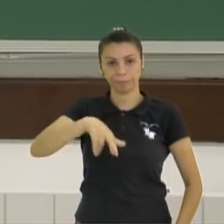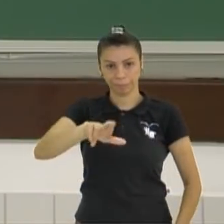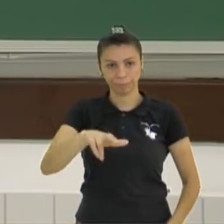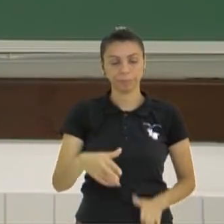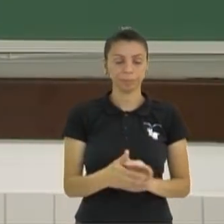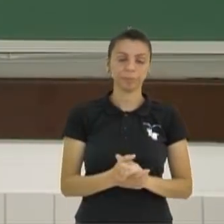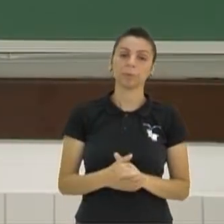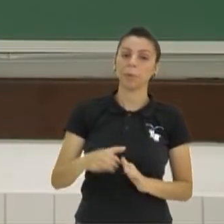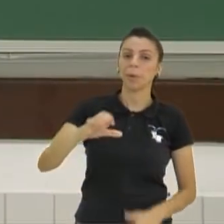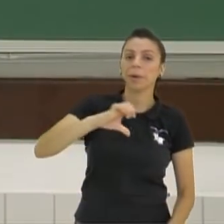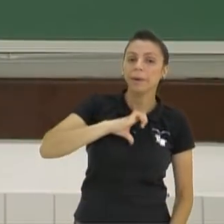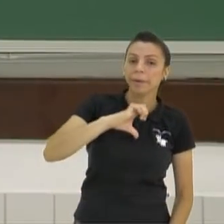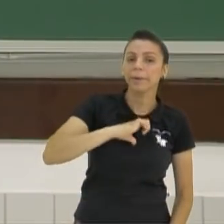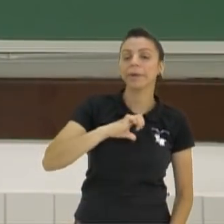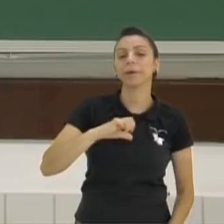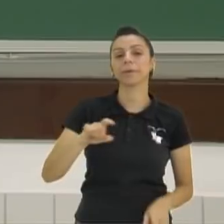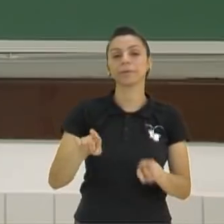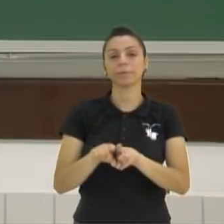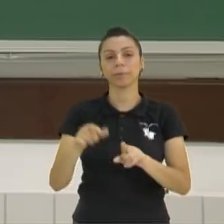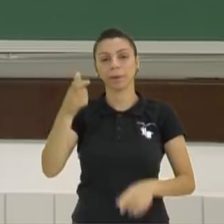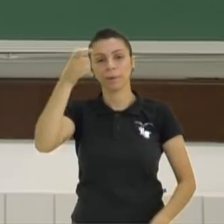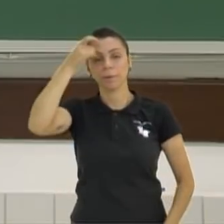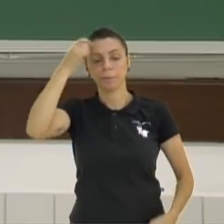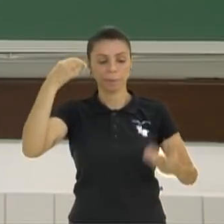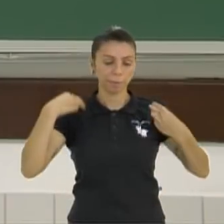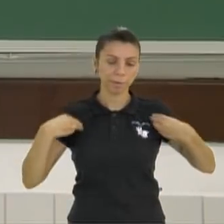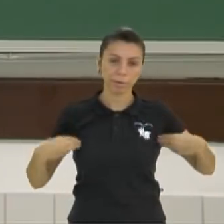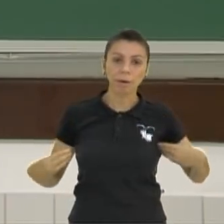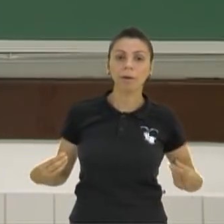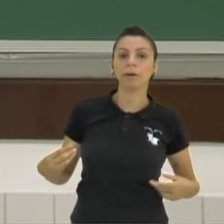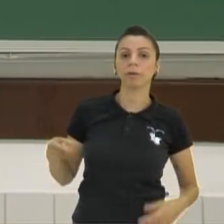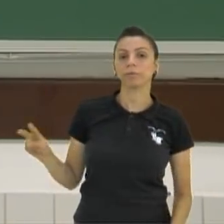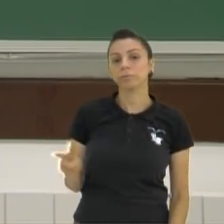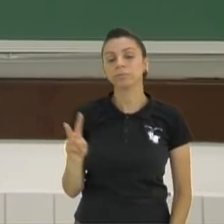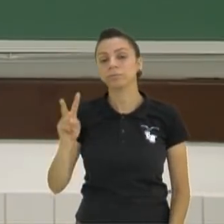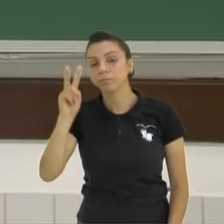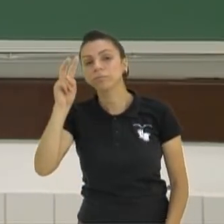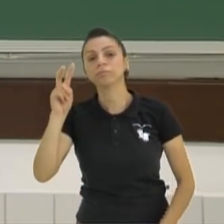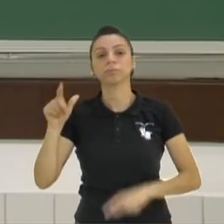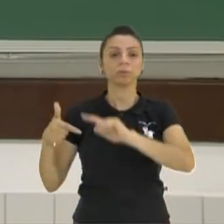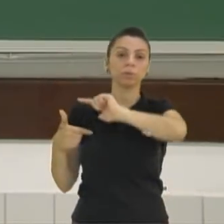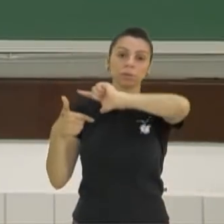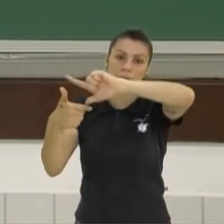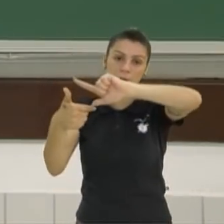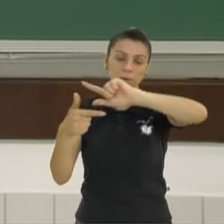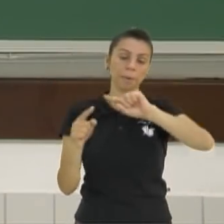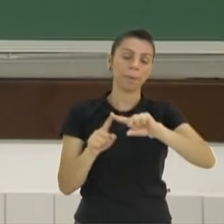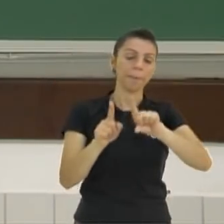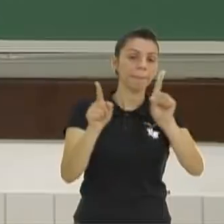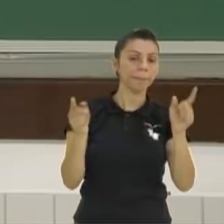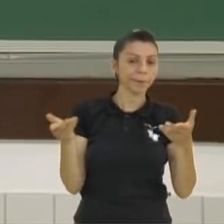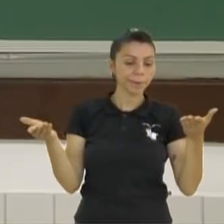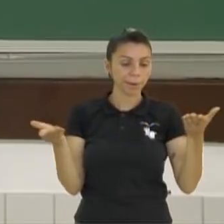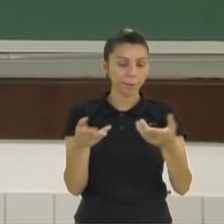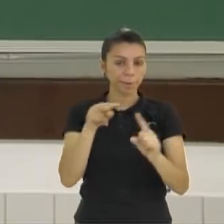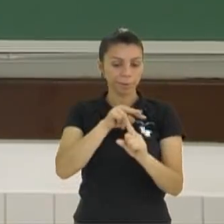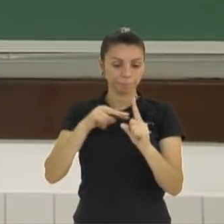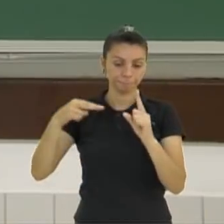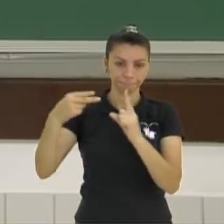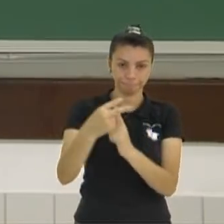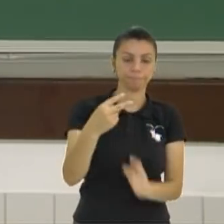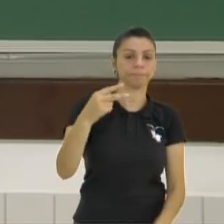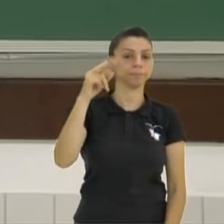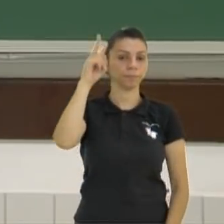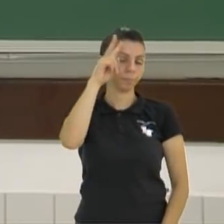preceitos éticos, a sua moral, os seus valores, a sua doutrina. Agora, de um ponto de vista